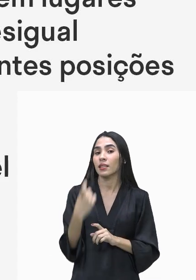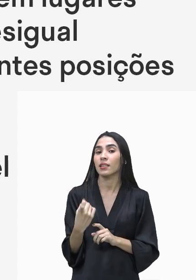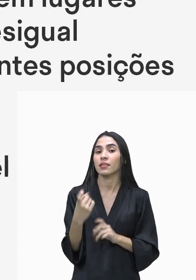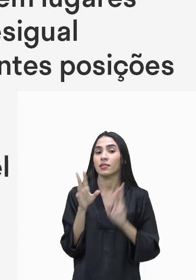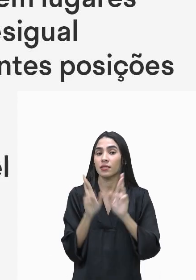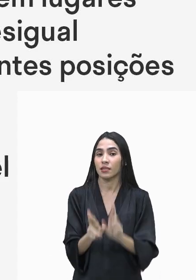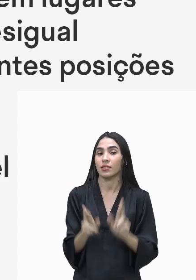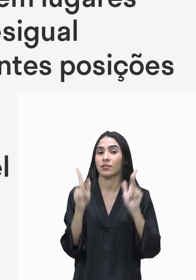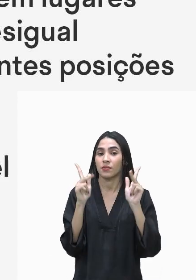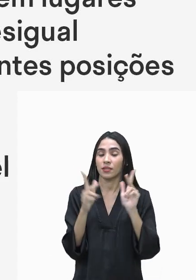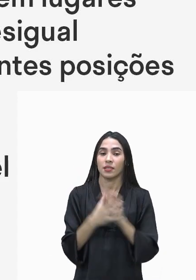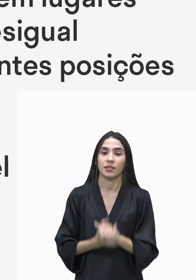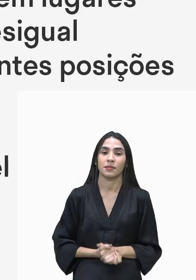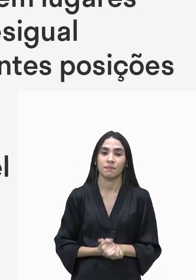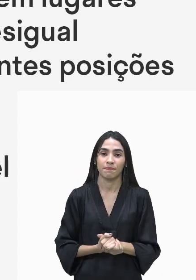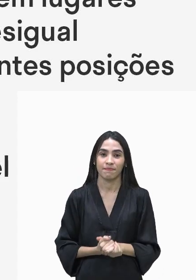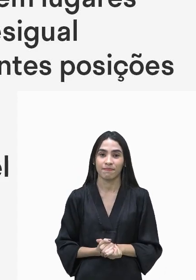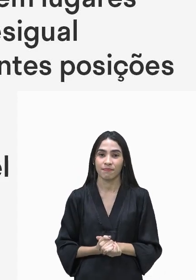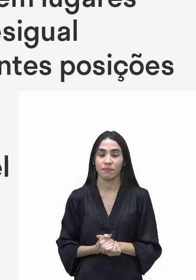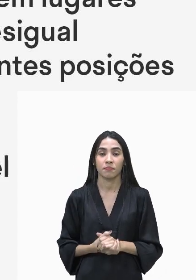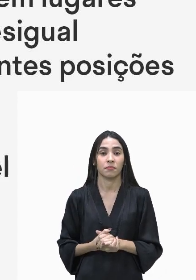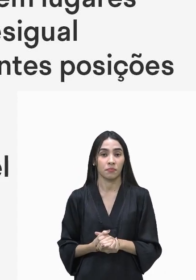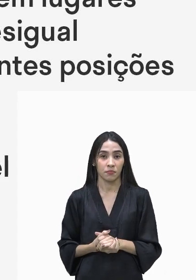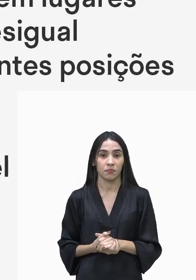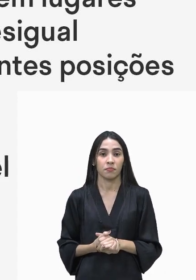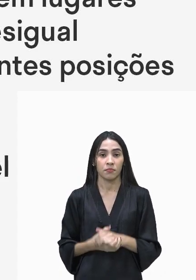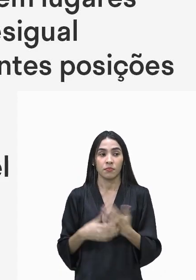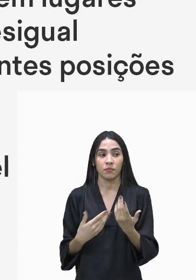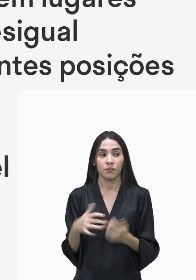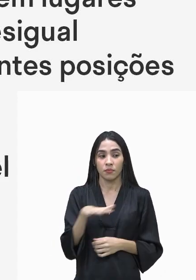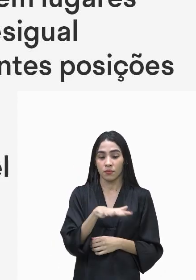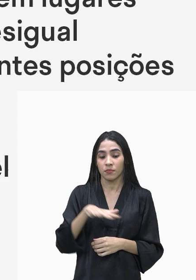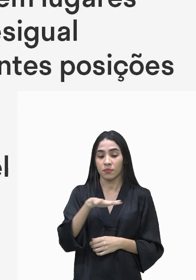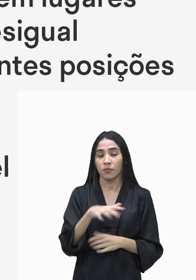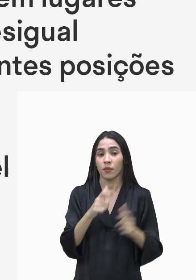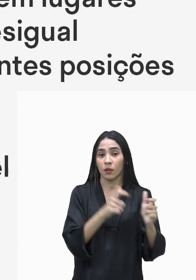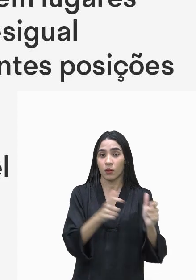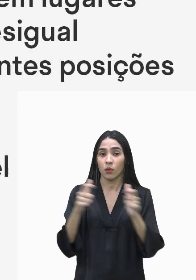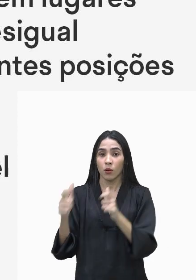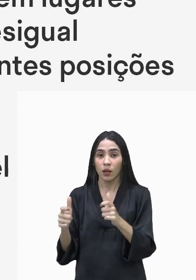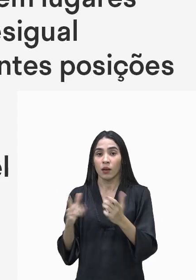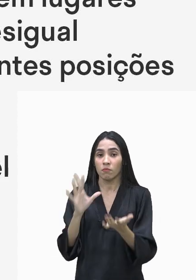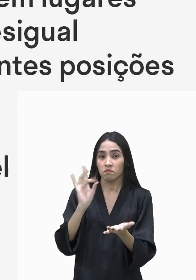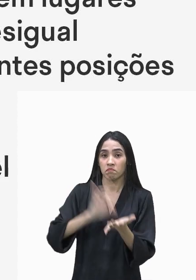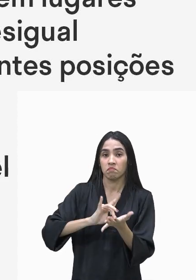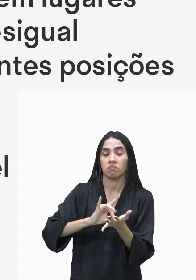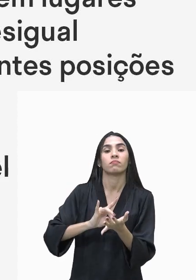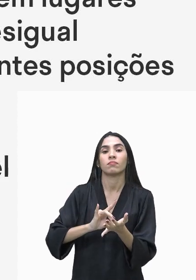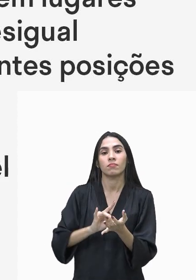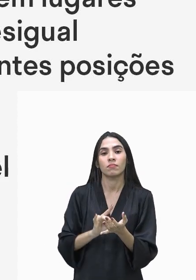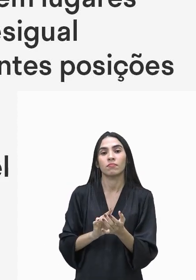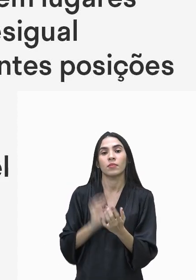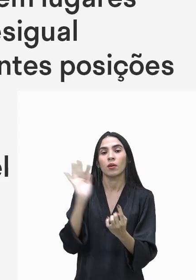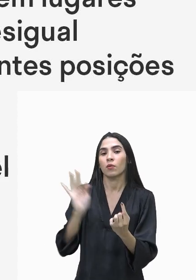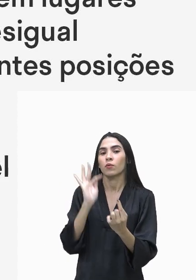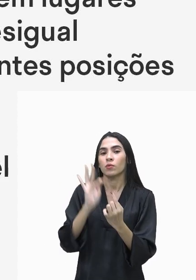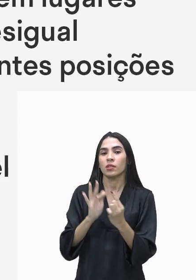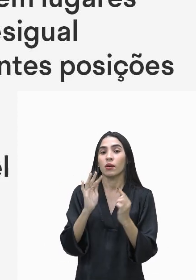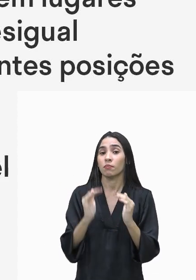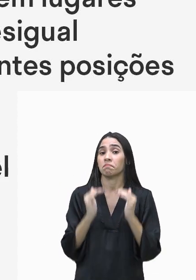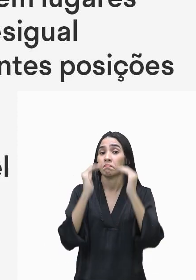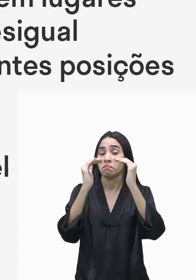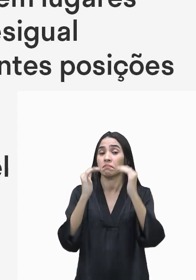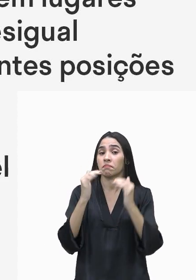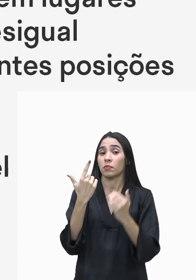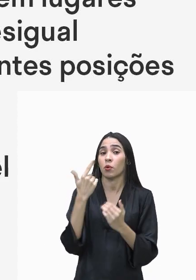interesses diferentes. Eles estão situados em lugares prefixados em função da hierarquia